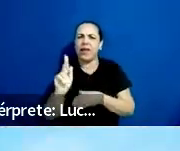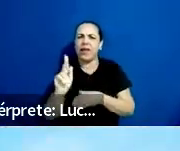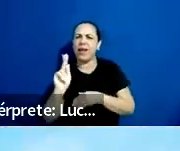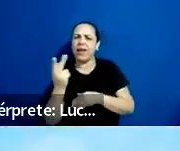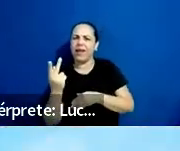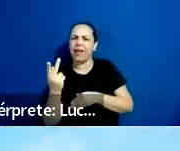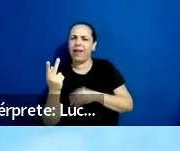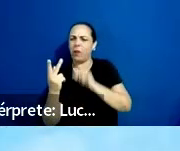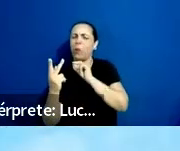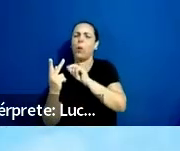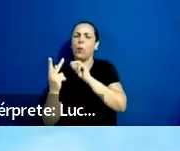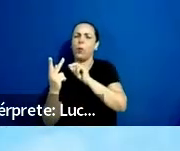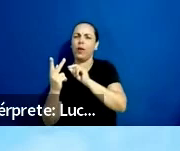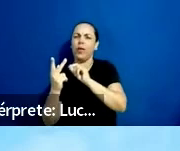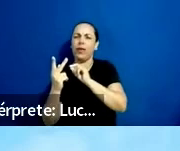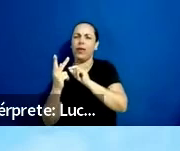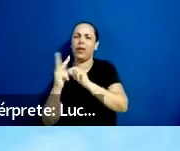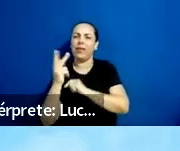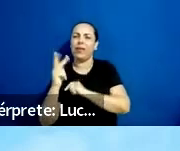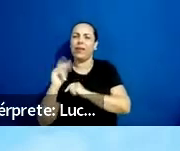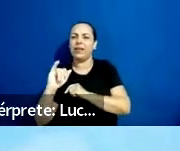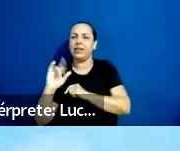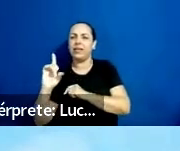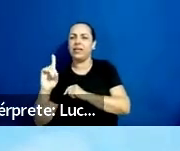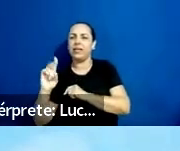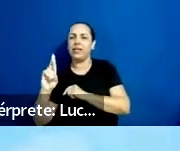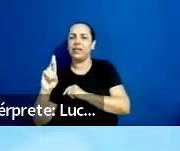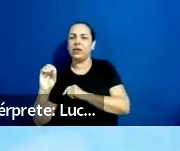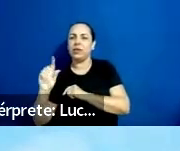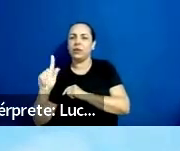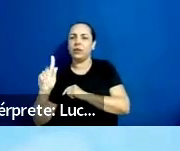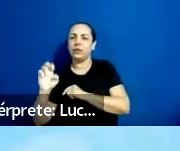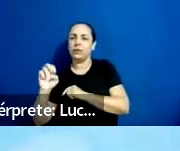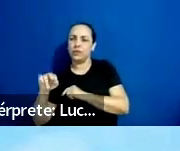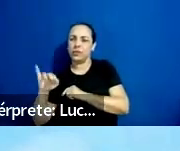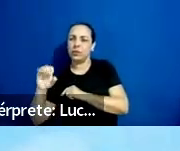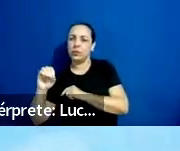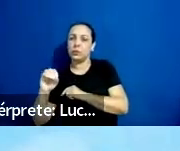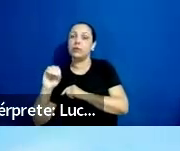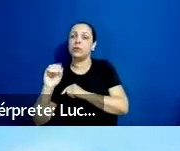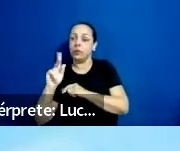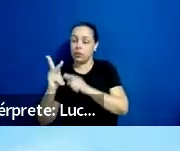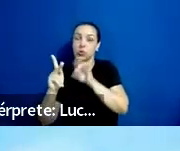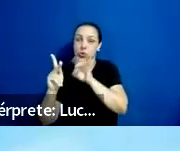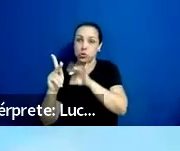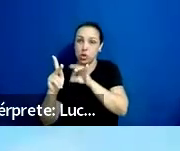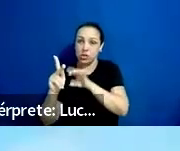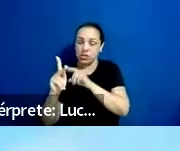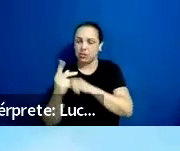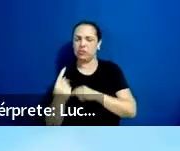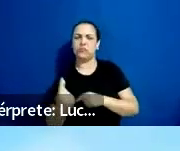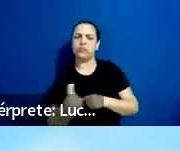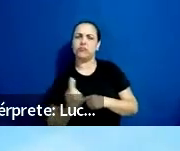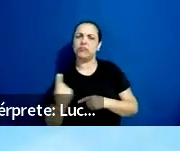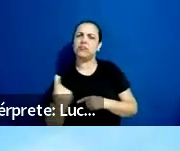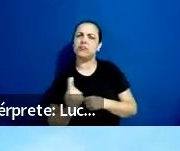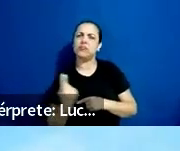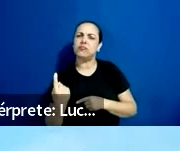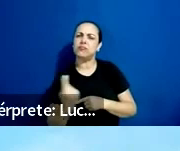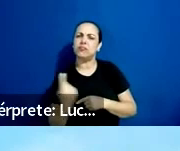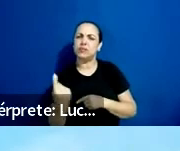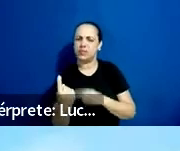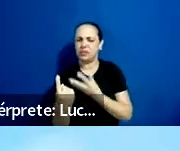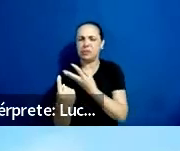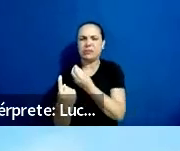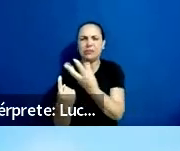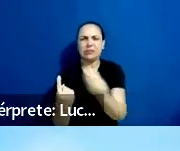de hidrogênio, eles reagem com o excesso de radicais livres na água. O excesso de radicais livres dentro do nosso organismo, dentro do